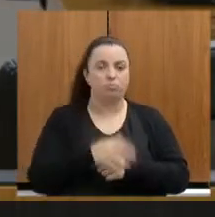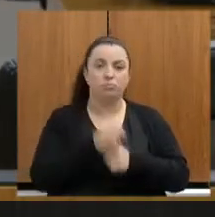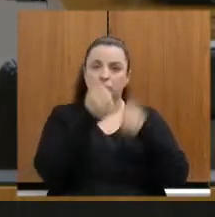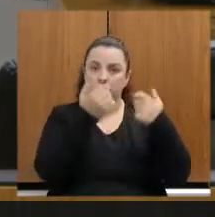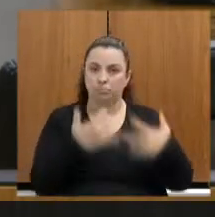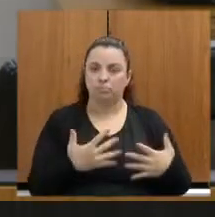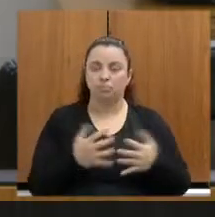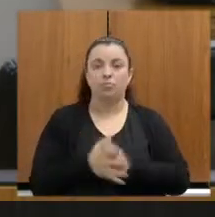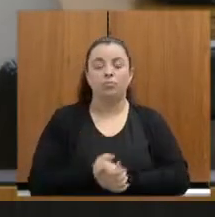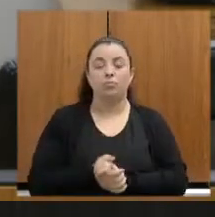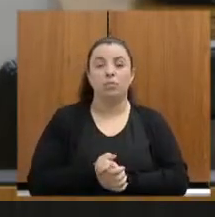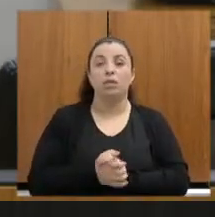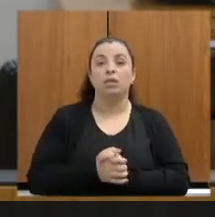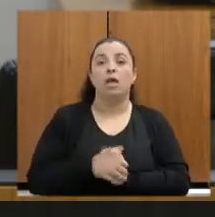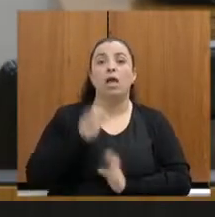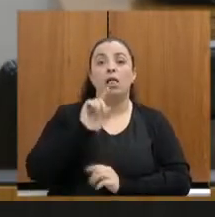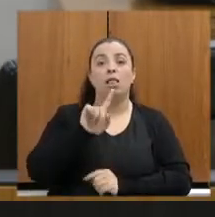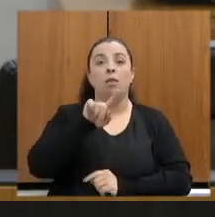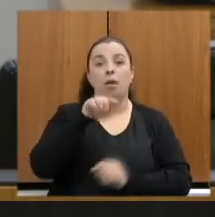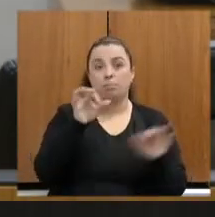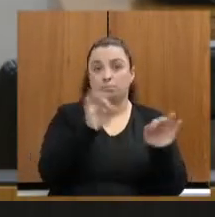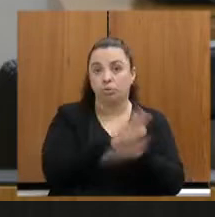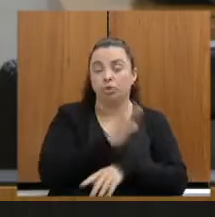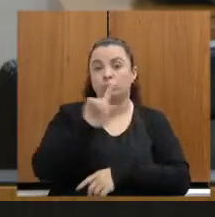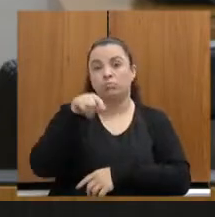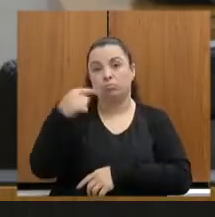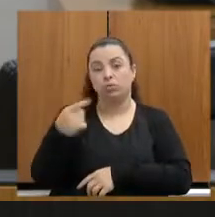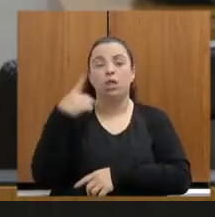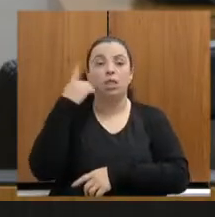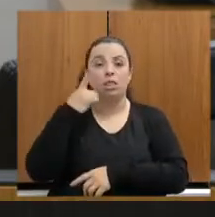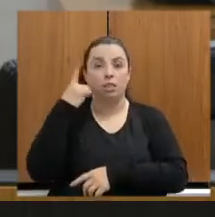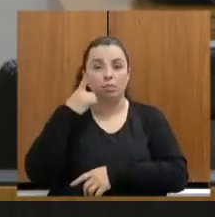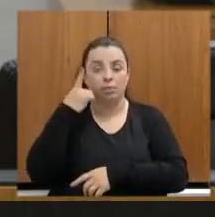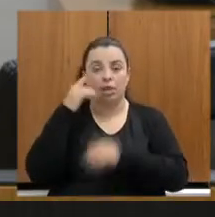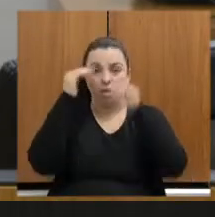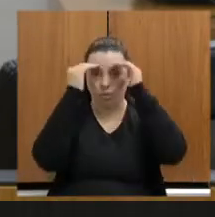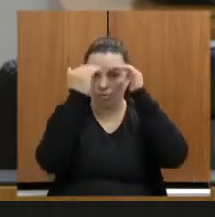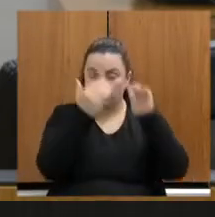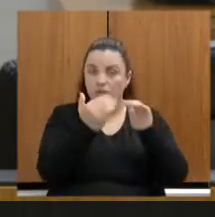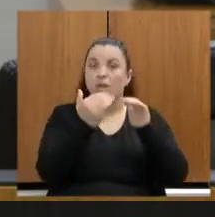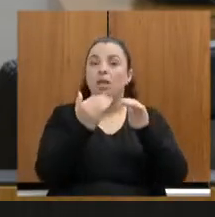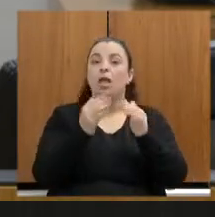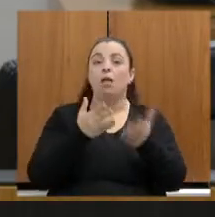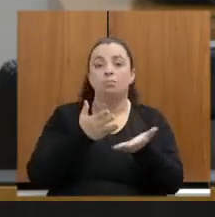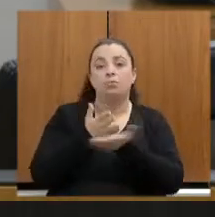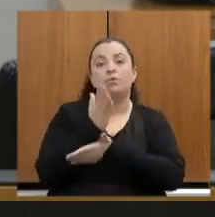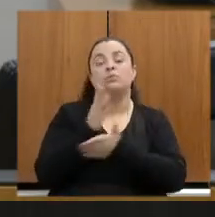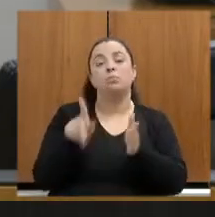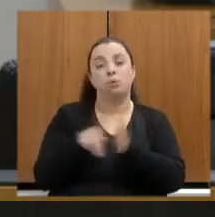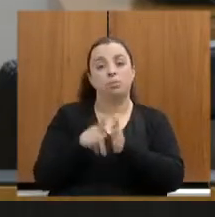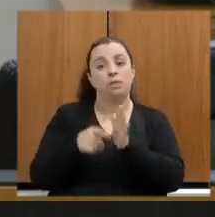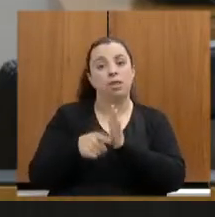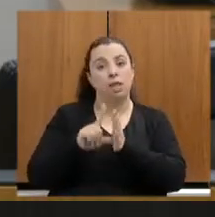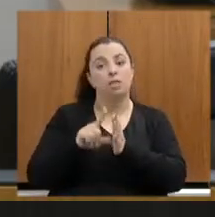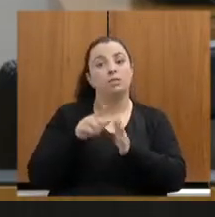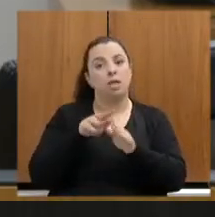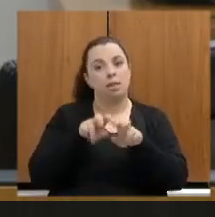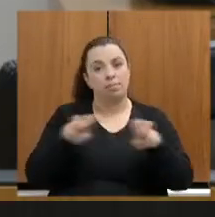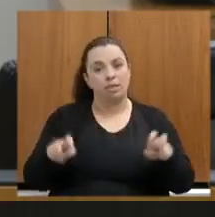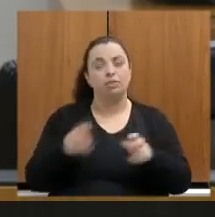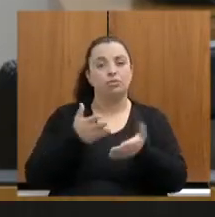sequência será concedida a palavra as deputadas e aos deputados nos termos da deliberação da mesa número